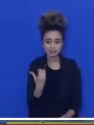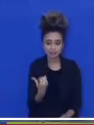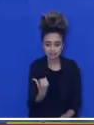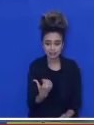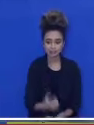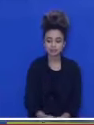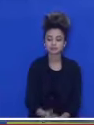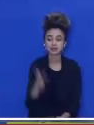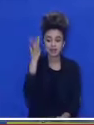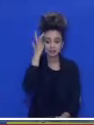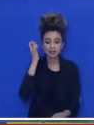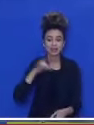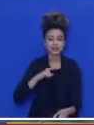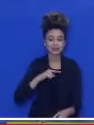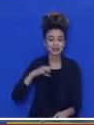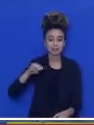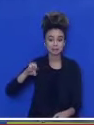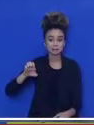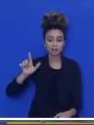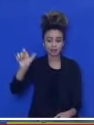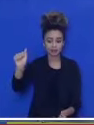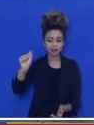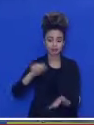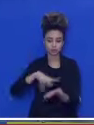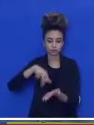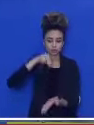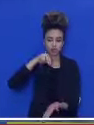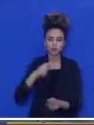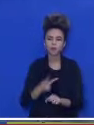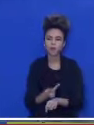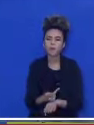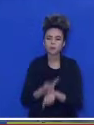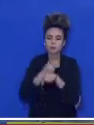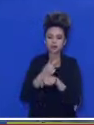36. Amanhã tem Mega Sena com o prêmio estimado em